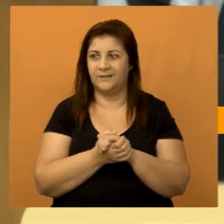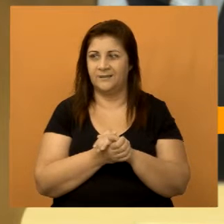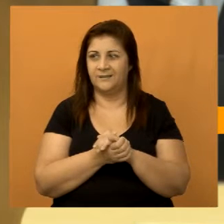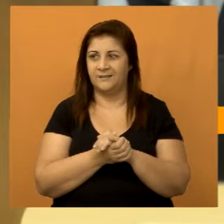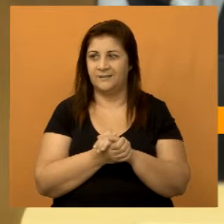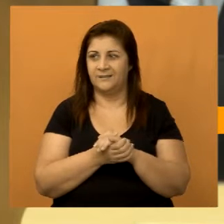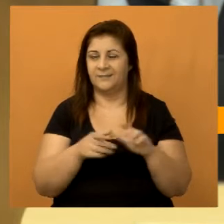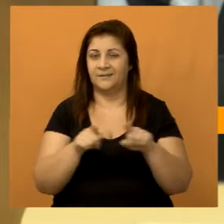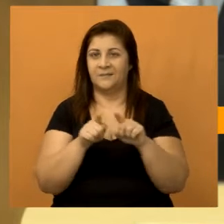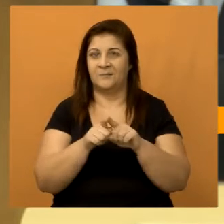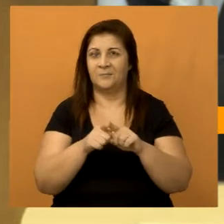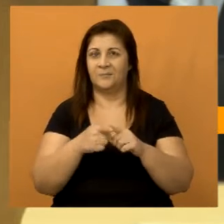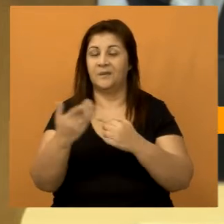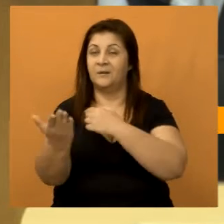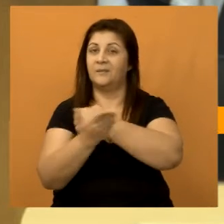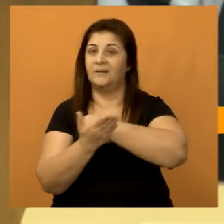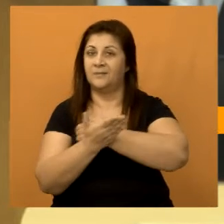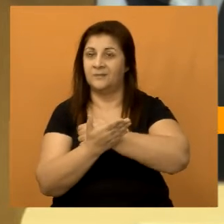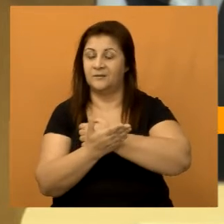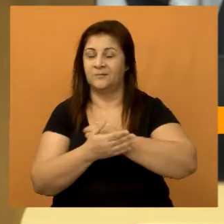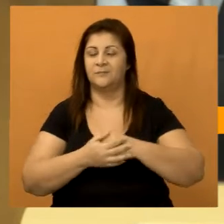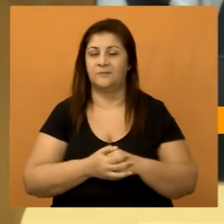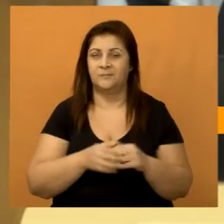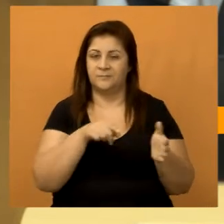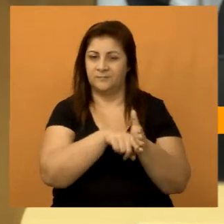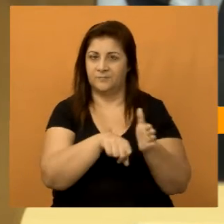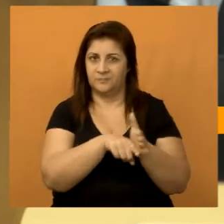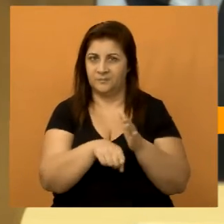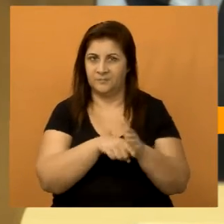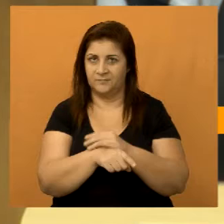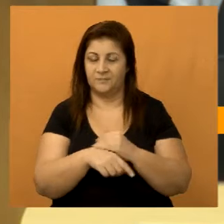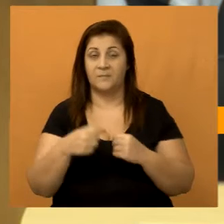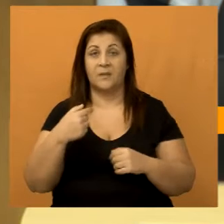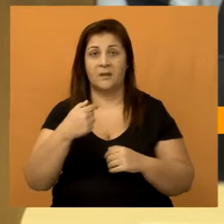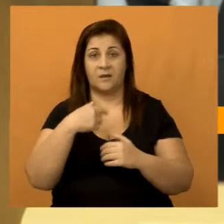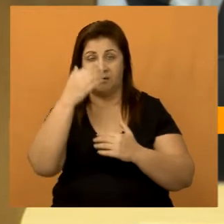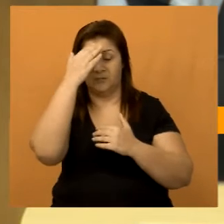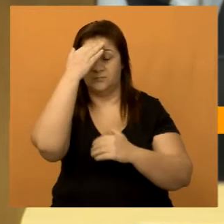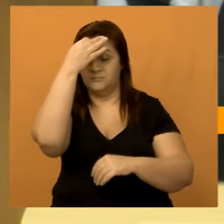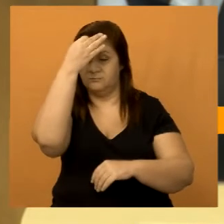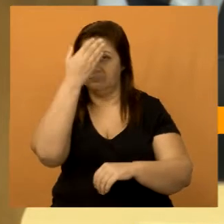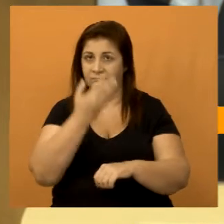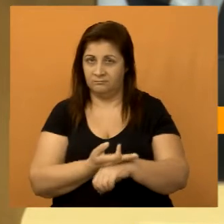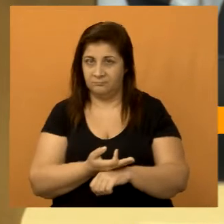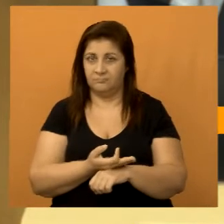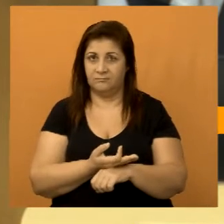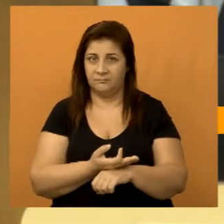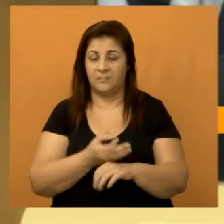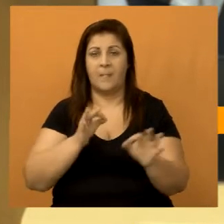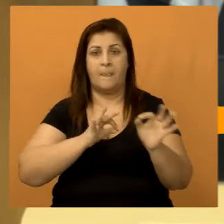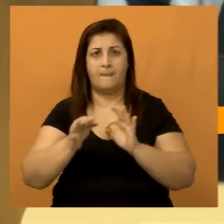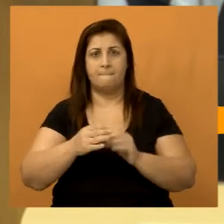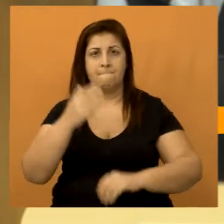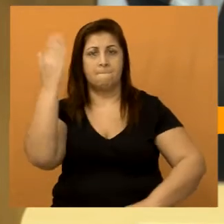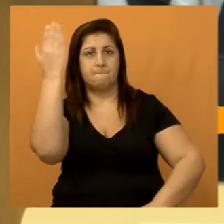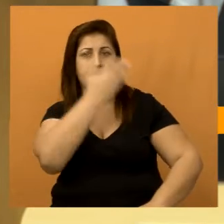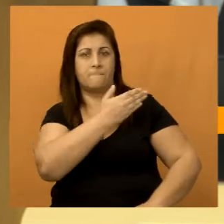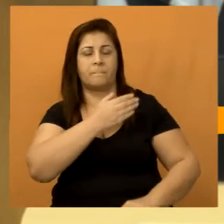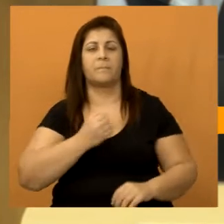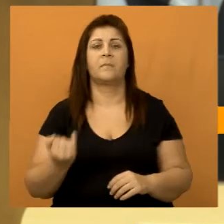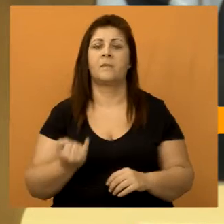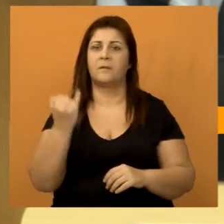Pela parceria na condução dessa investigação, da qual estou certo que produziu provas fundamentais para